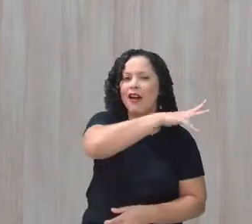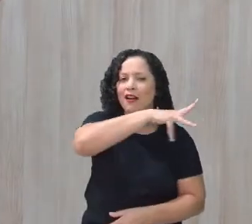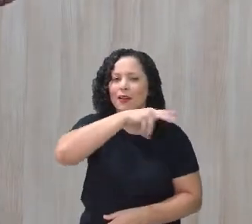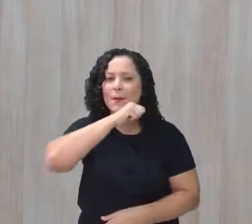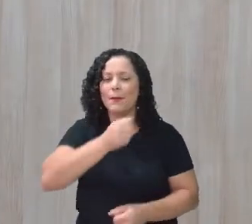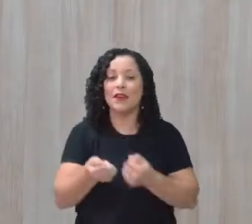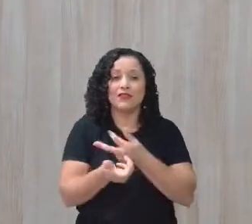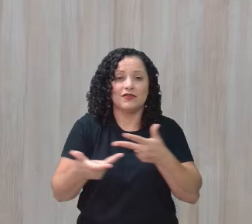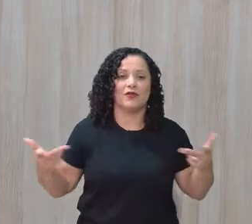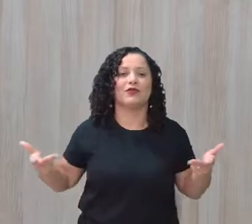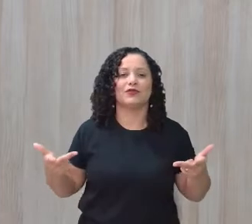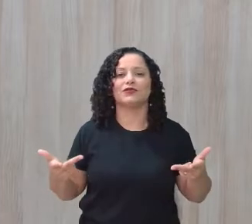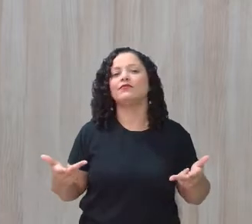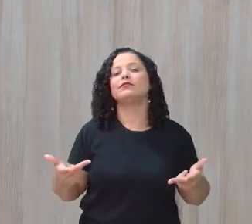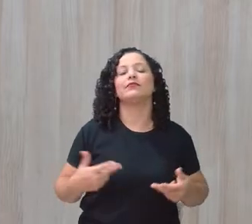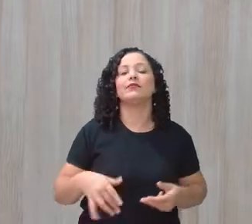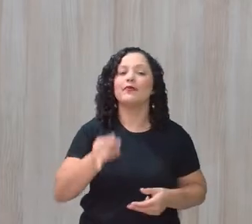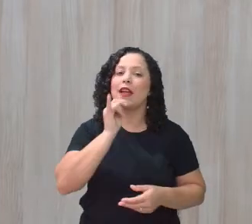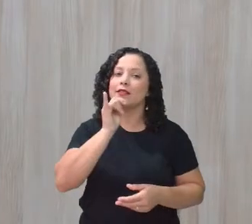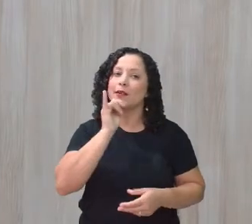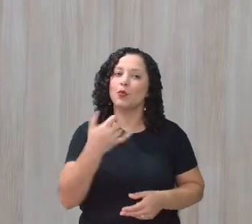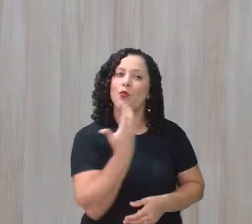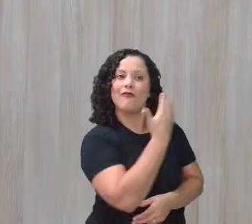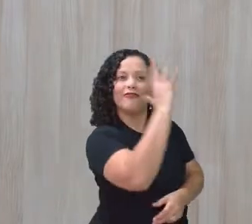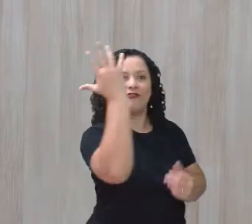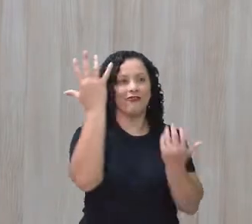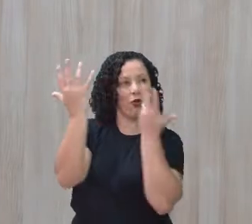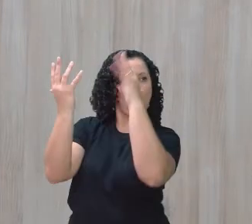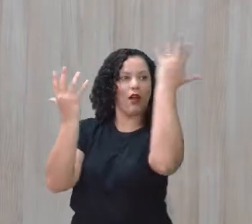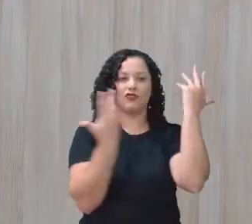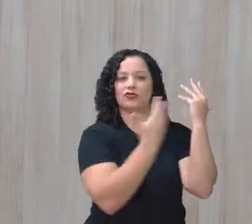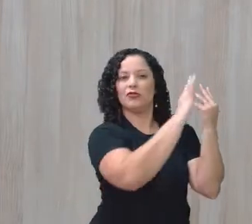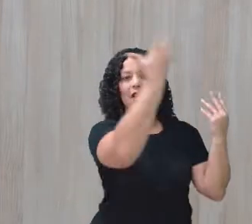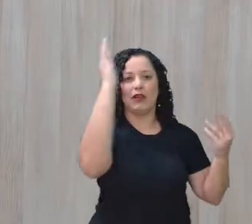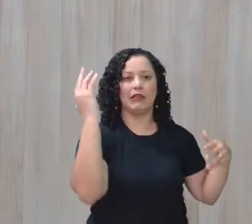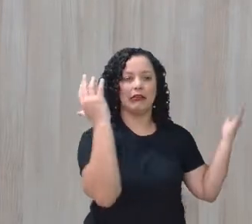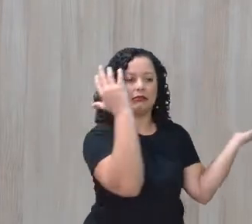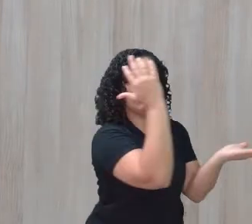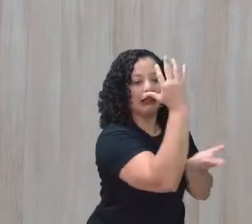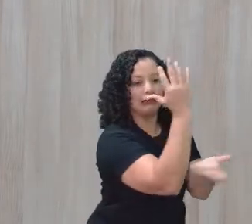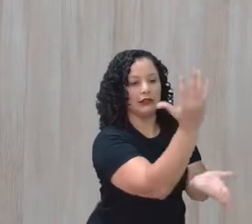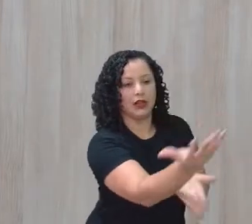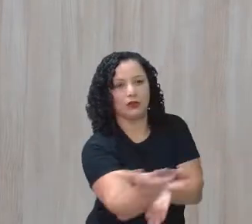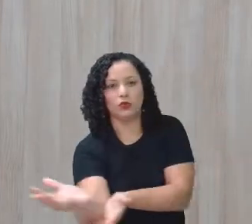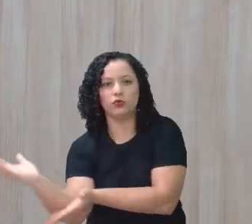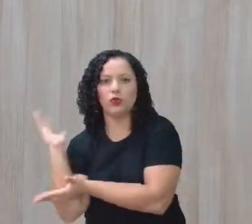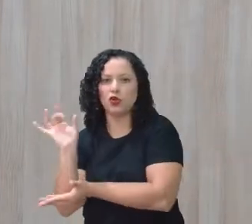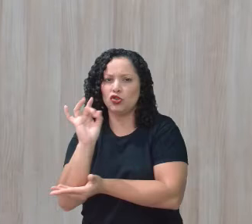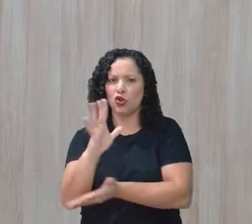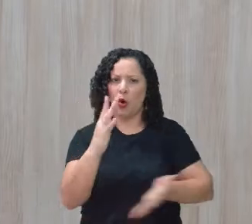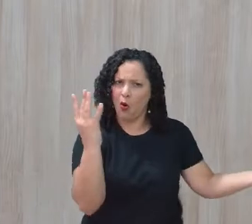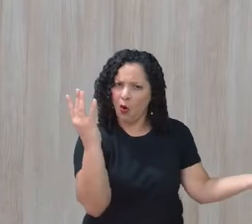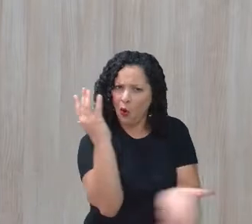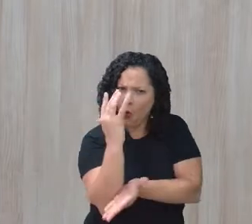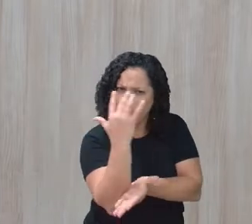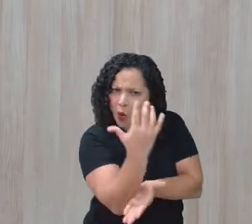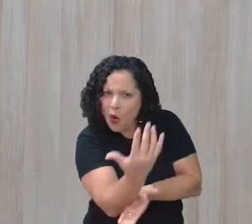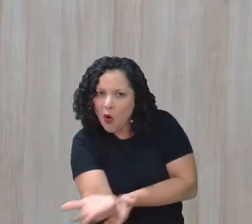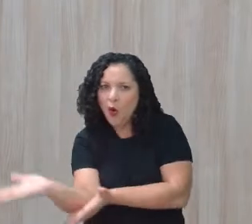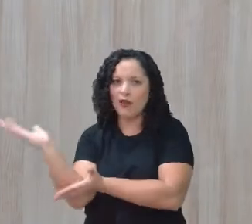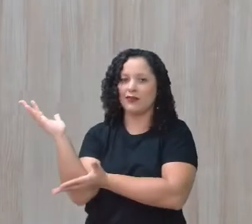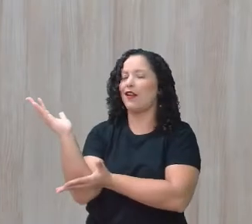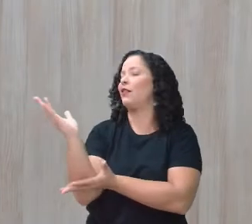falou, quando a gente corta uma floresta, né? A gente não está só tirando árvores, a gente está tirando o meio